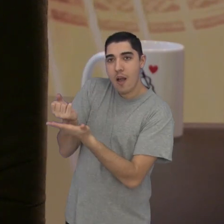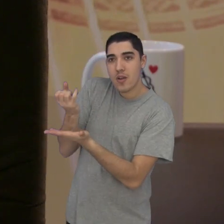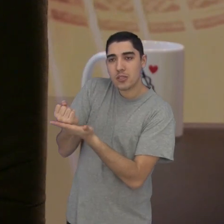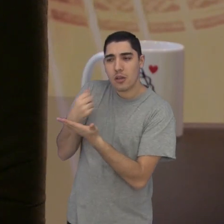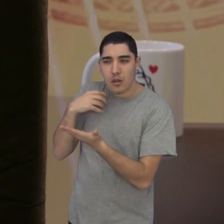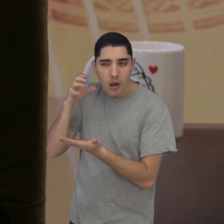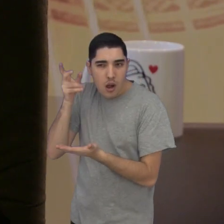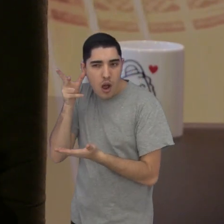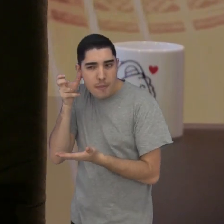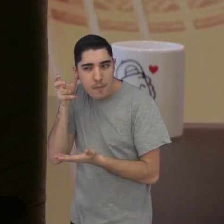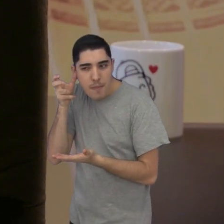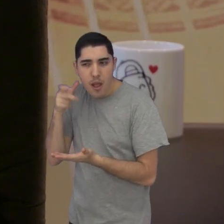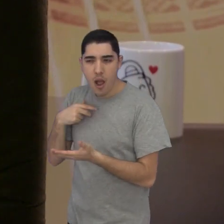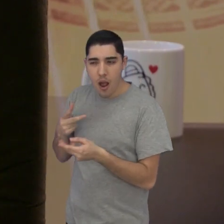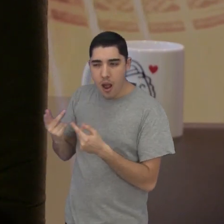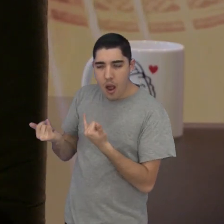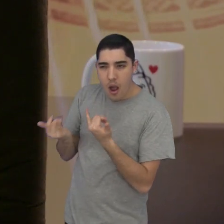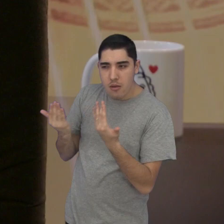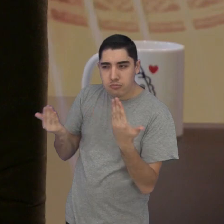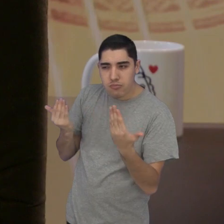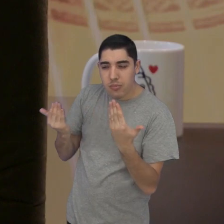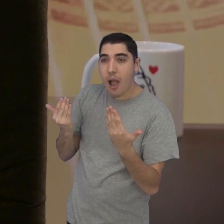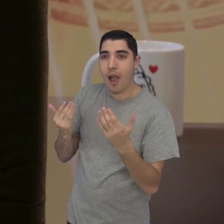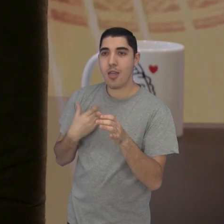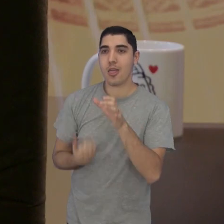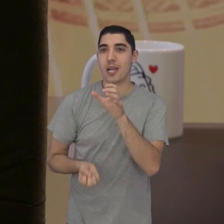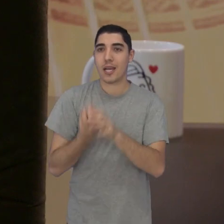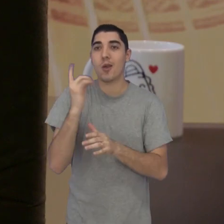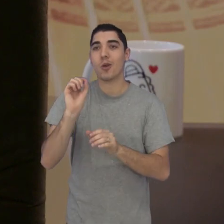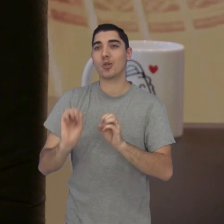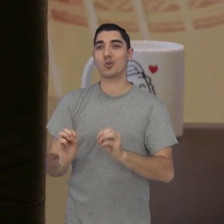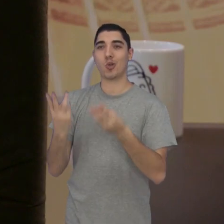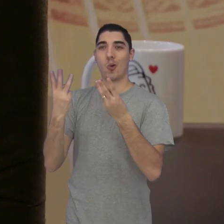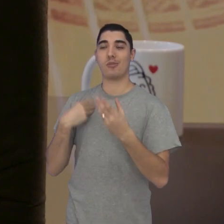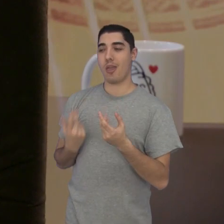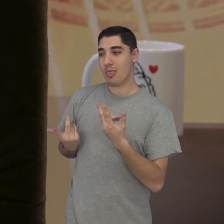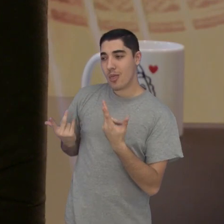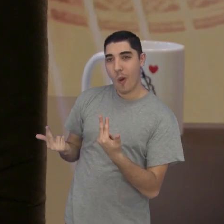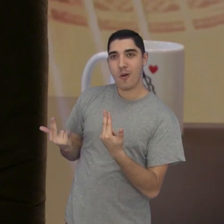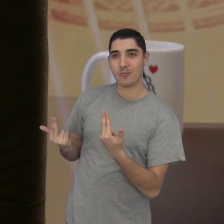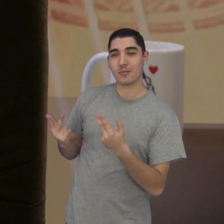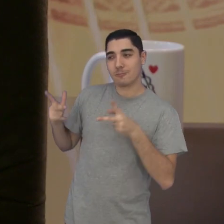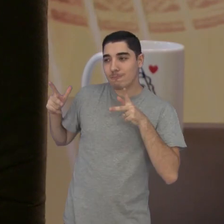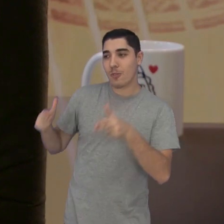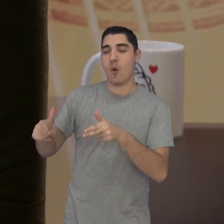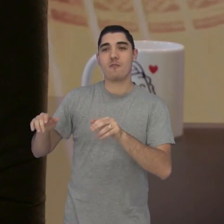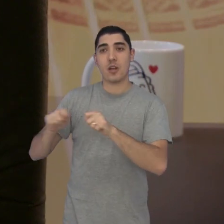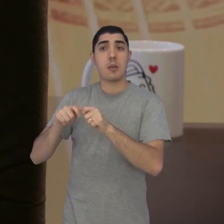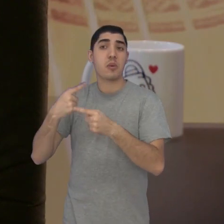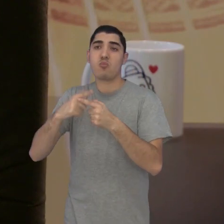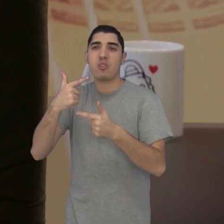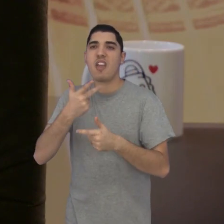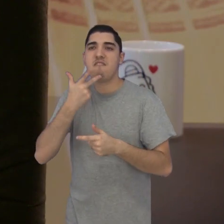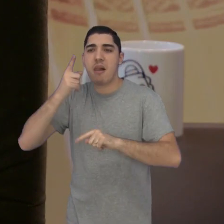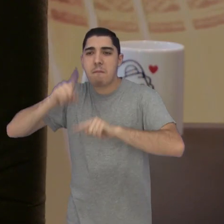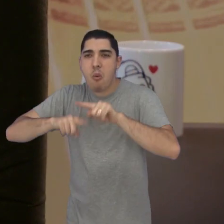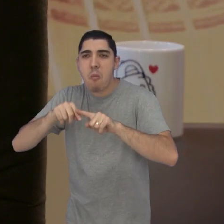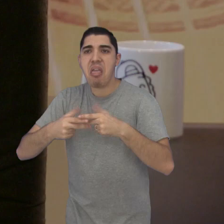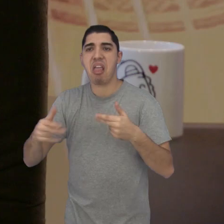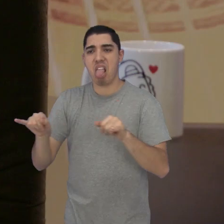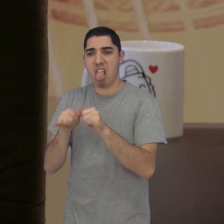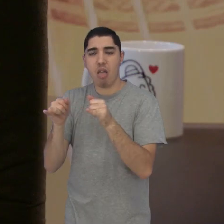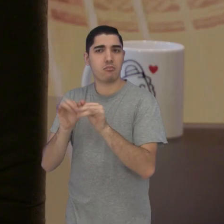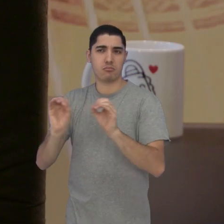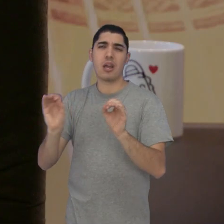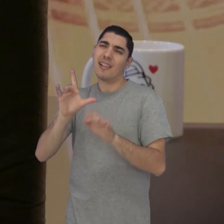original, e em cima dele, lapidando, a gente acabou criando o show. Porque não tem apelação, não tem